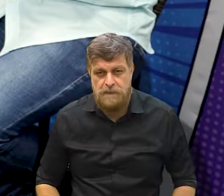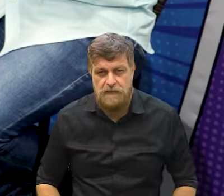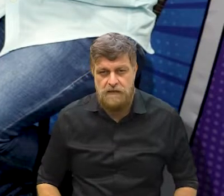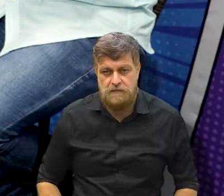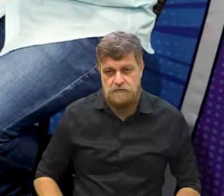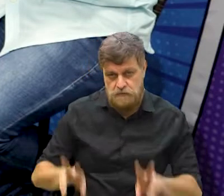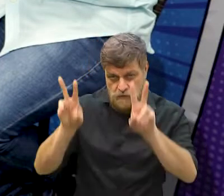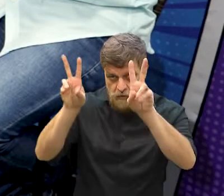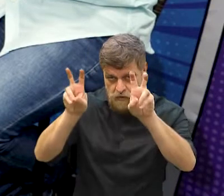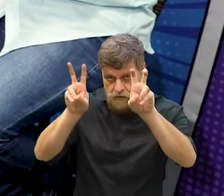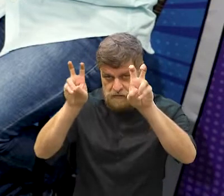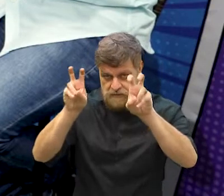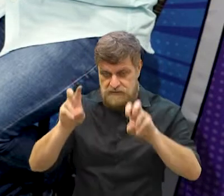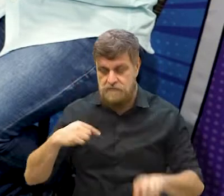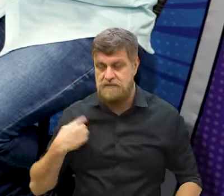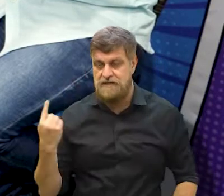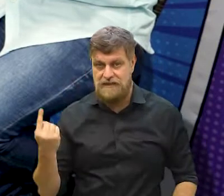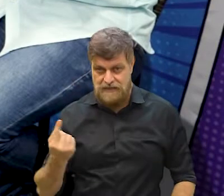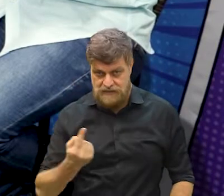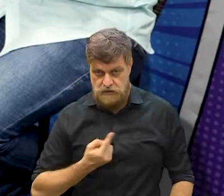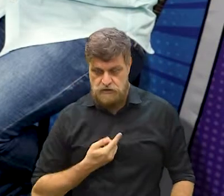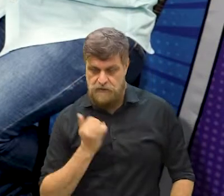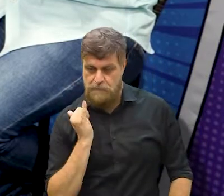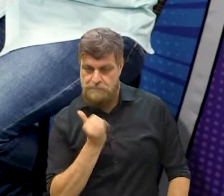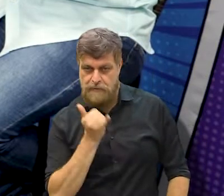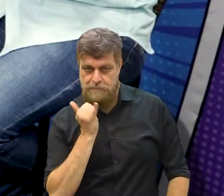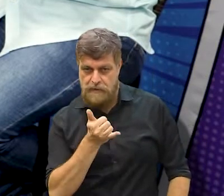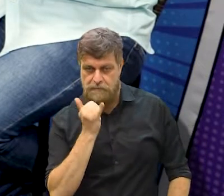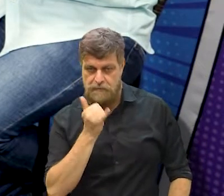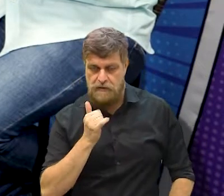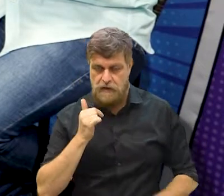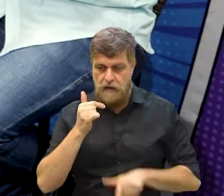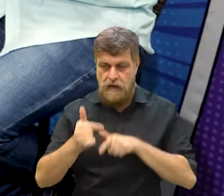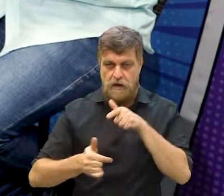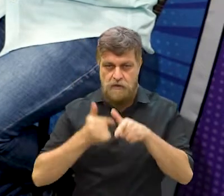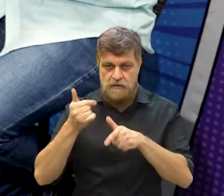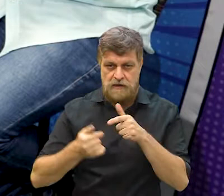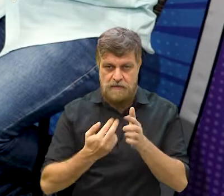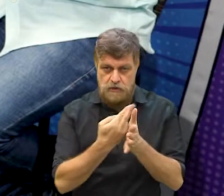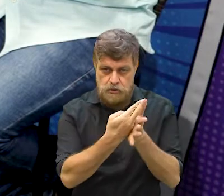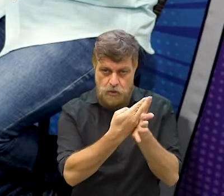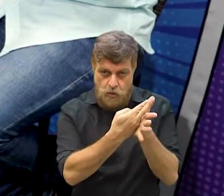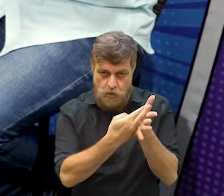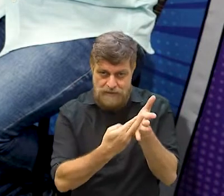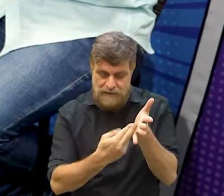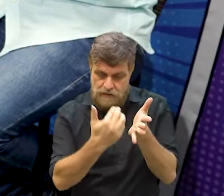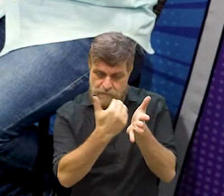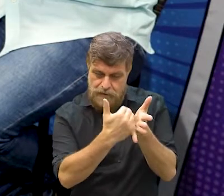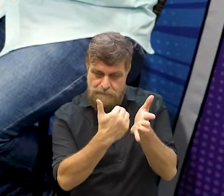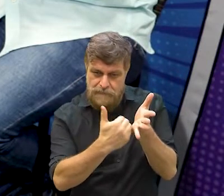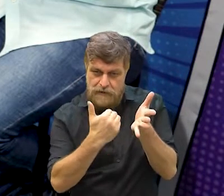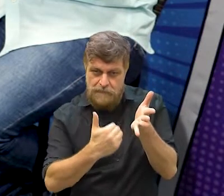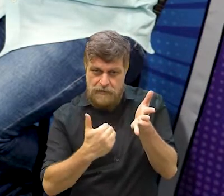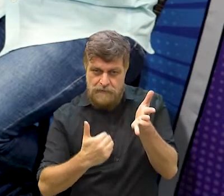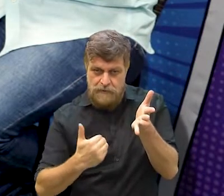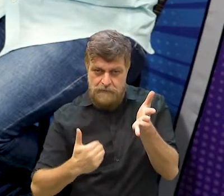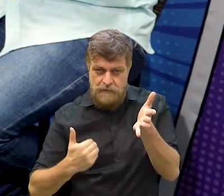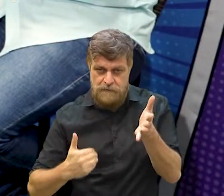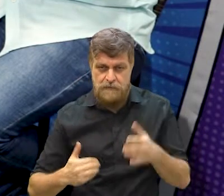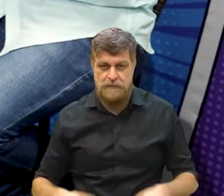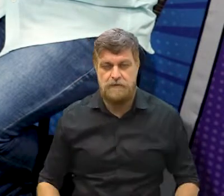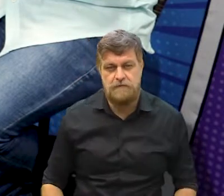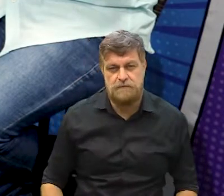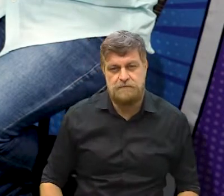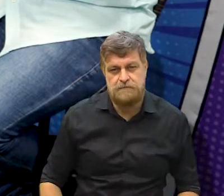quais são os assuntos que vão ter que a gente aborda. A gente contratou um roteirista, a gente tinha um roteirista fixo, depois mudou para outro.